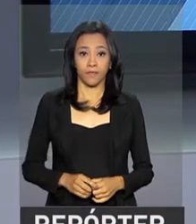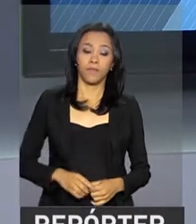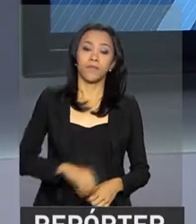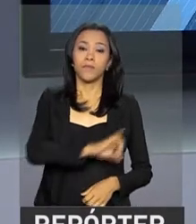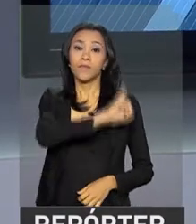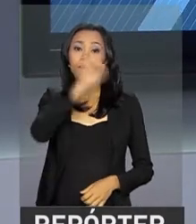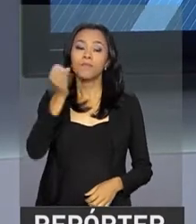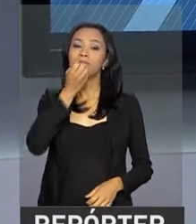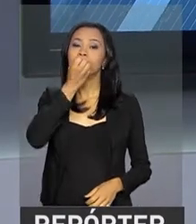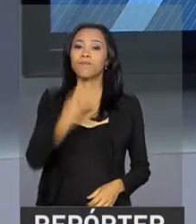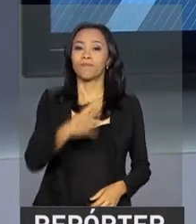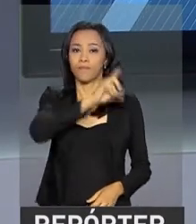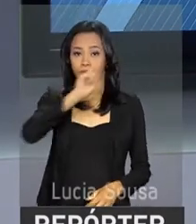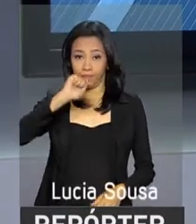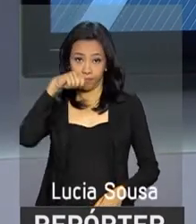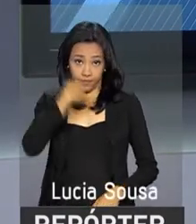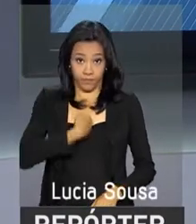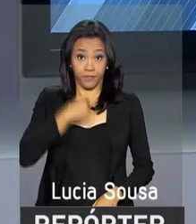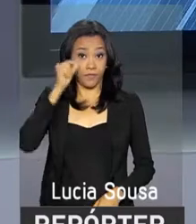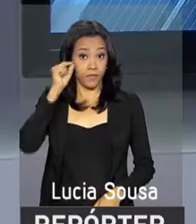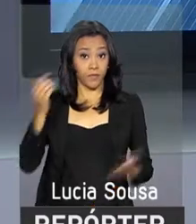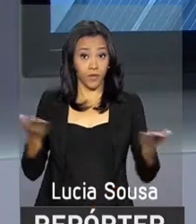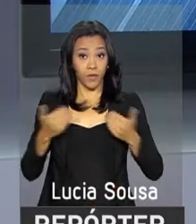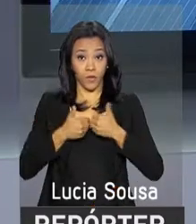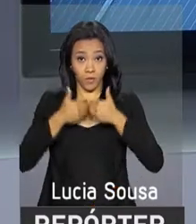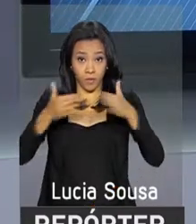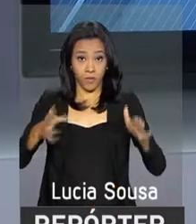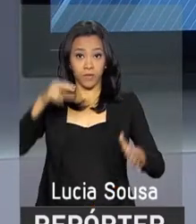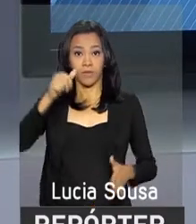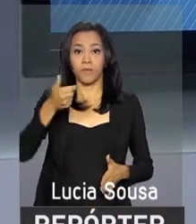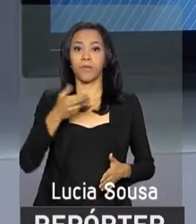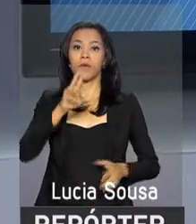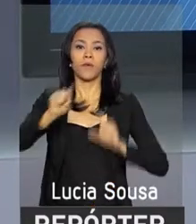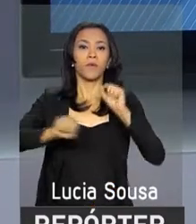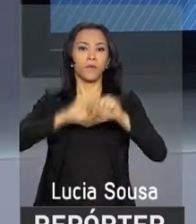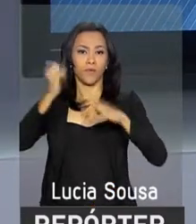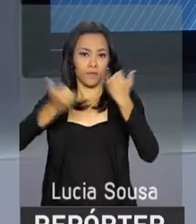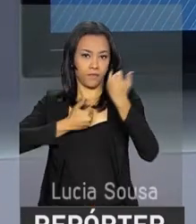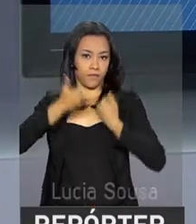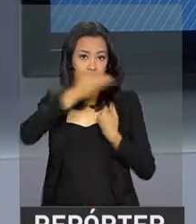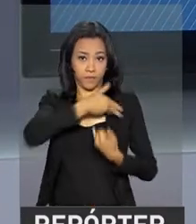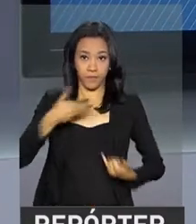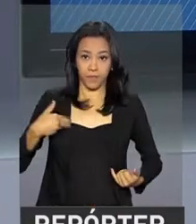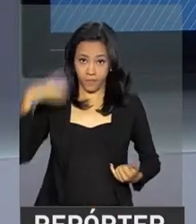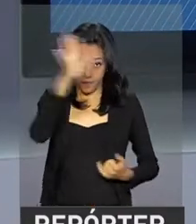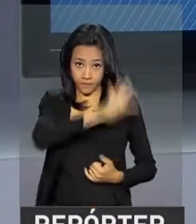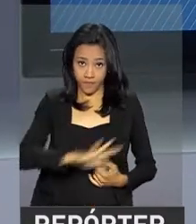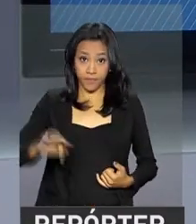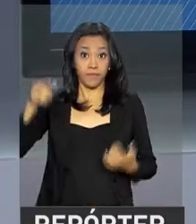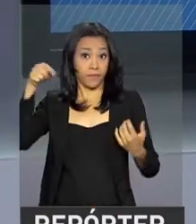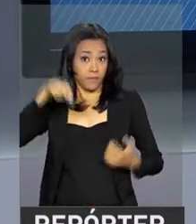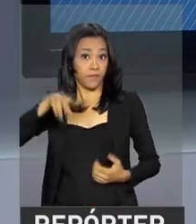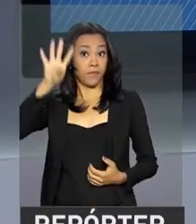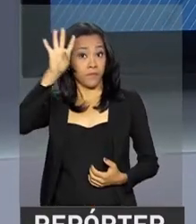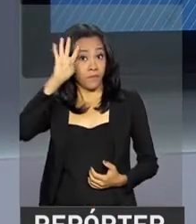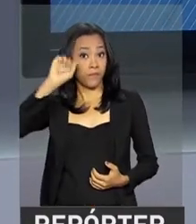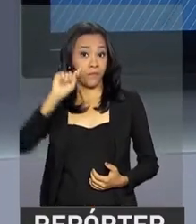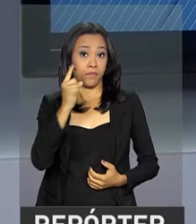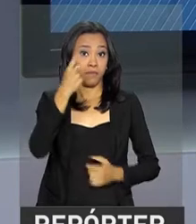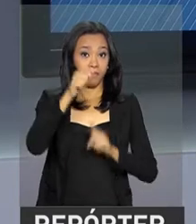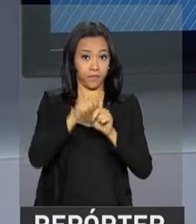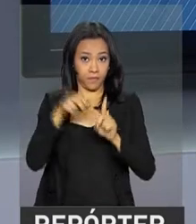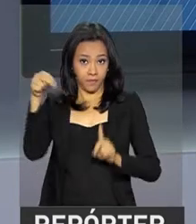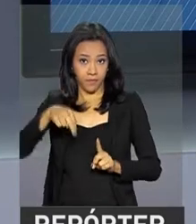olá bom dia sou thaíssa dias e começa agora o repórter nbr com as notícias do governo federal desta quarta-feira 1º de